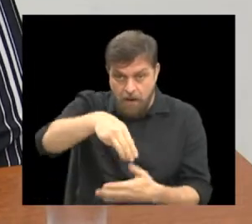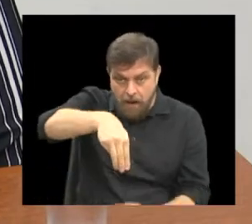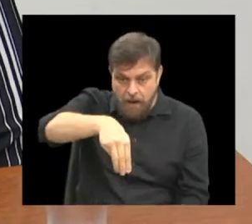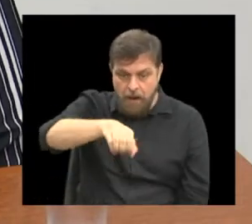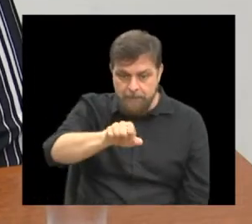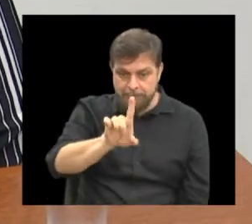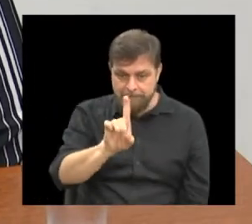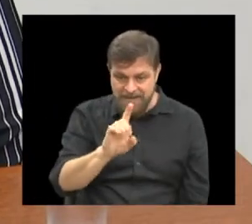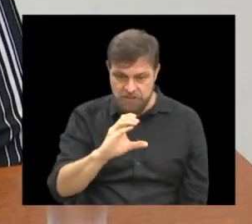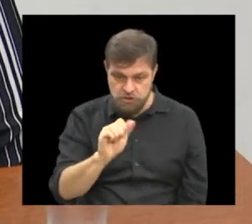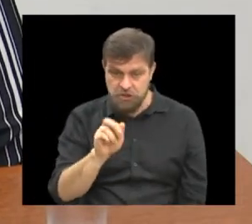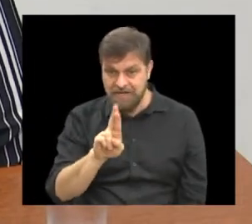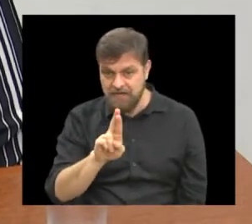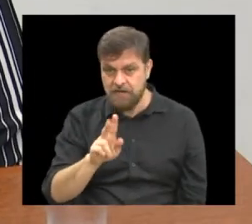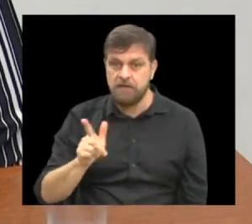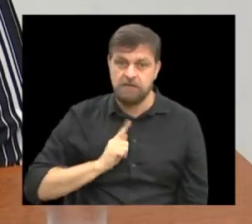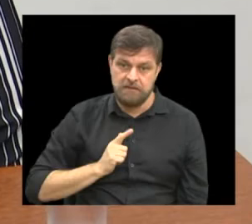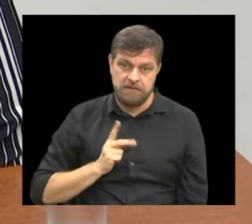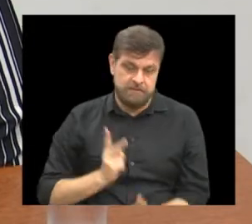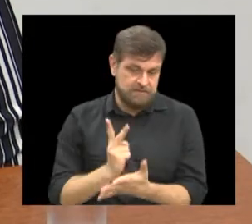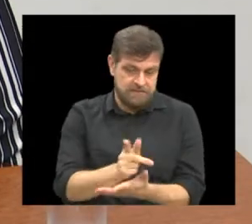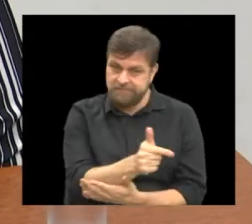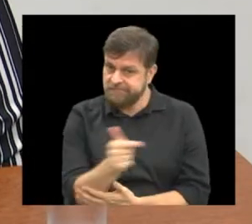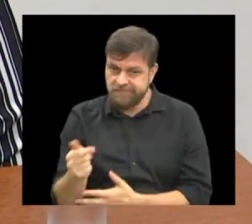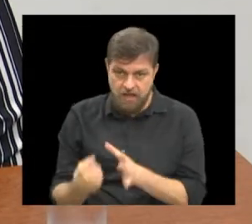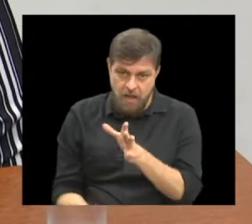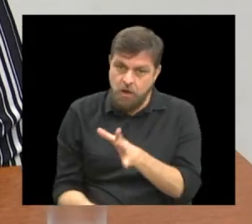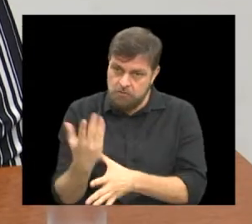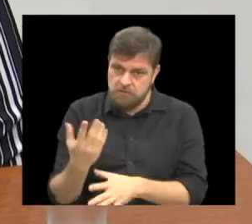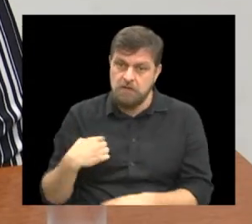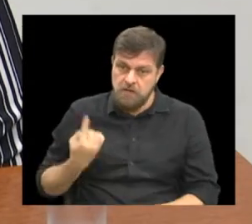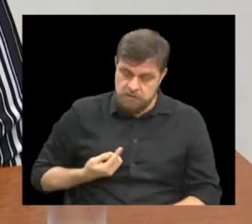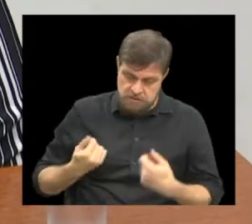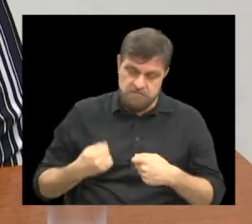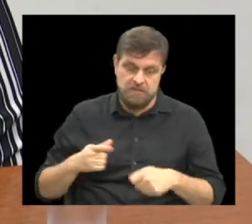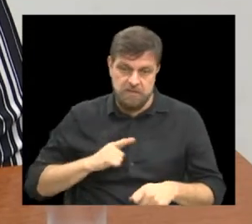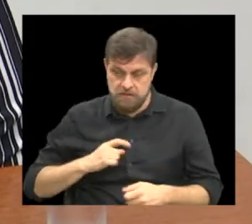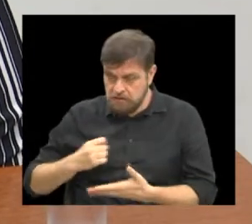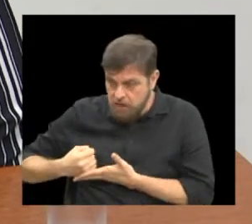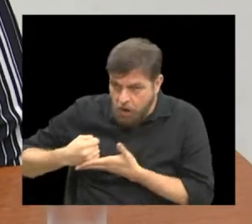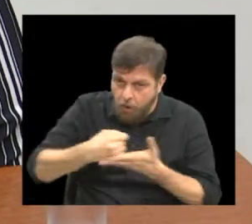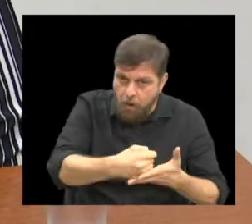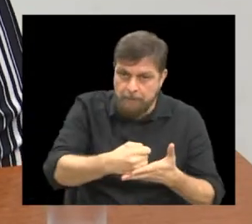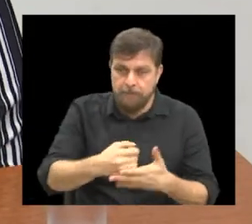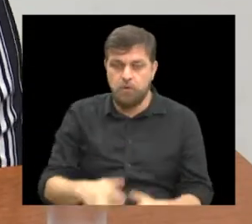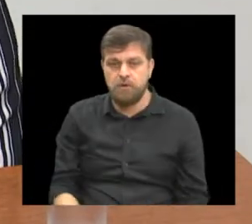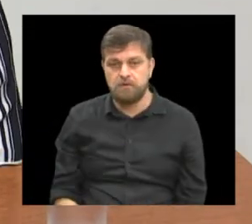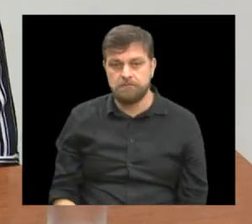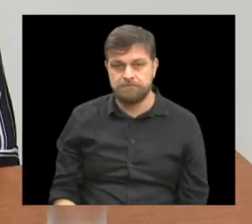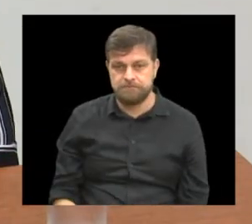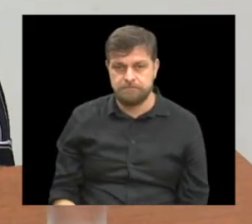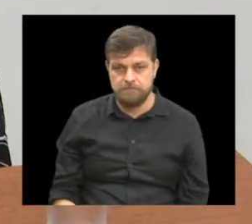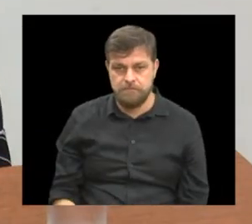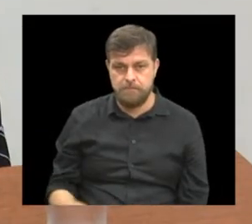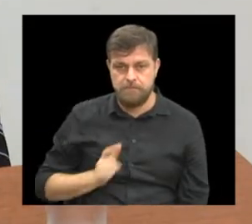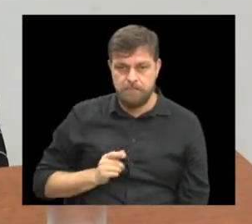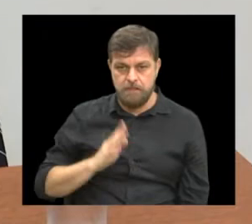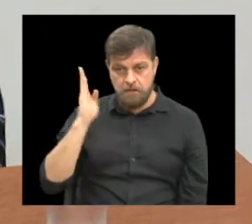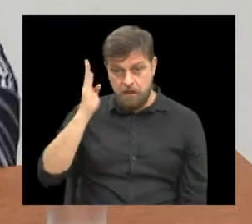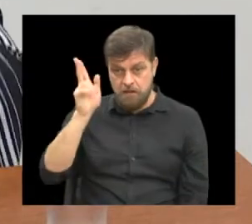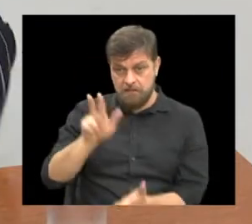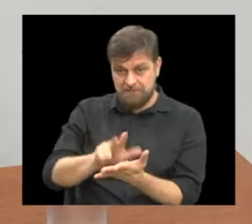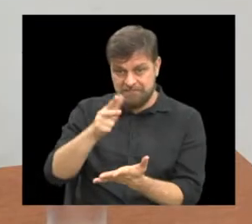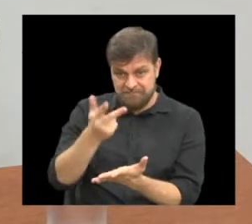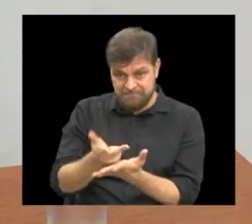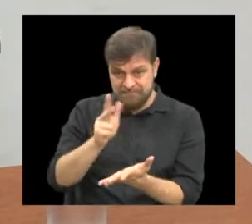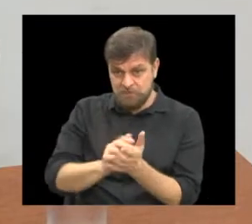ter, né? Porque toda semana tem uma intercorrência, então a gente tem que ter... Sabe, e é tão comum, né, a epilepsia